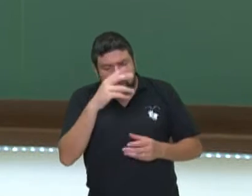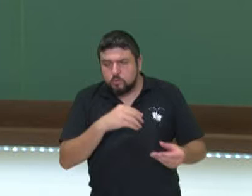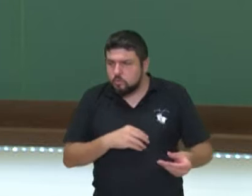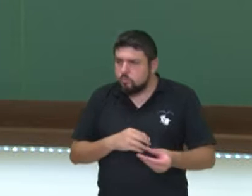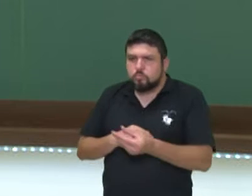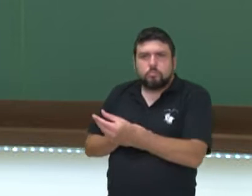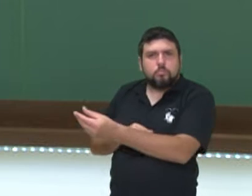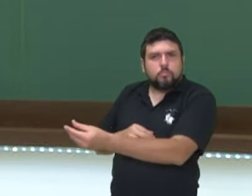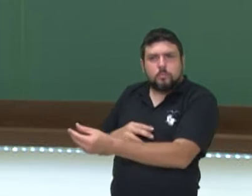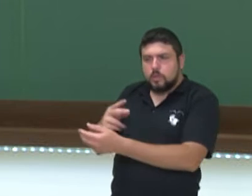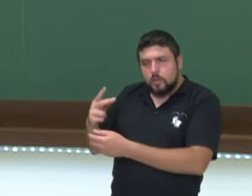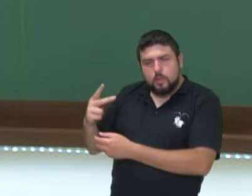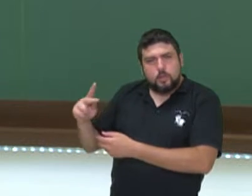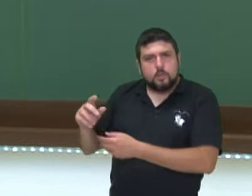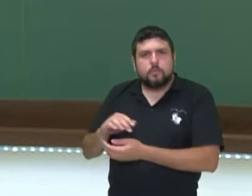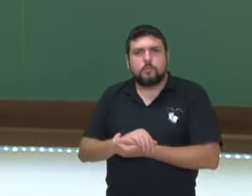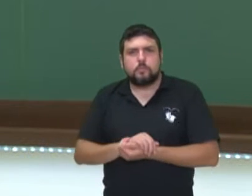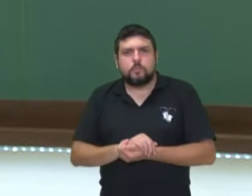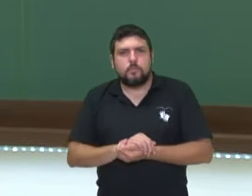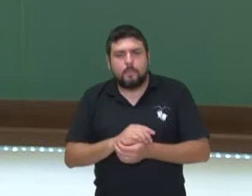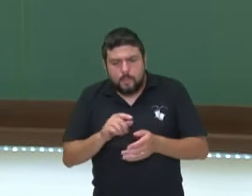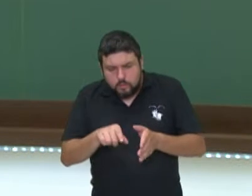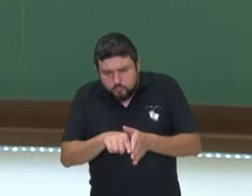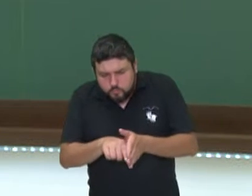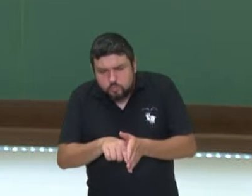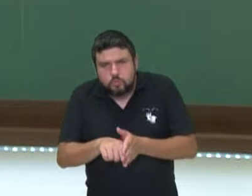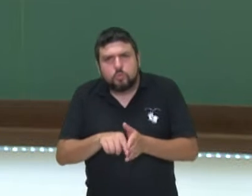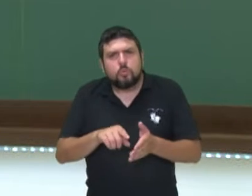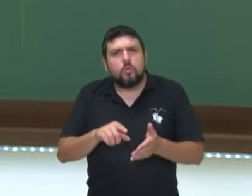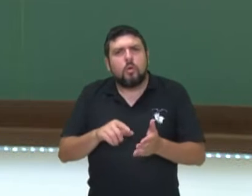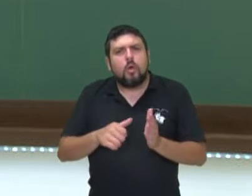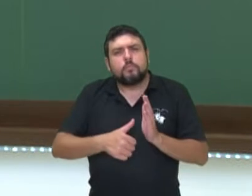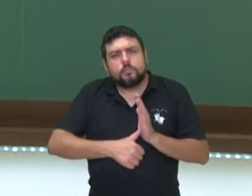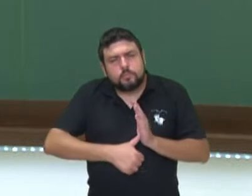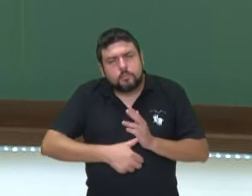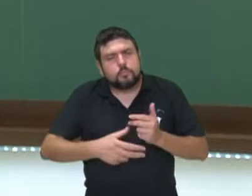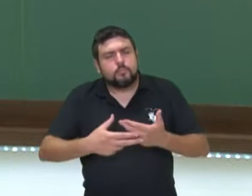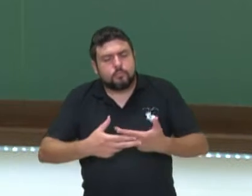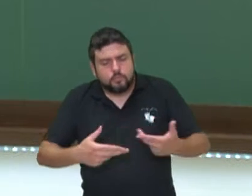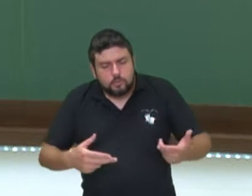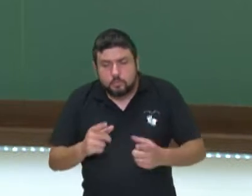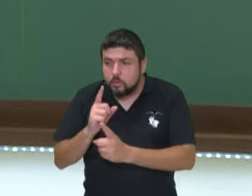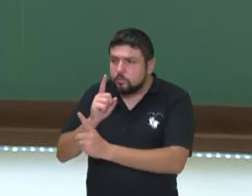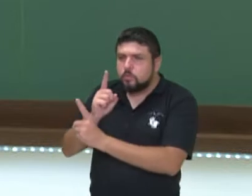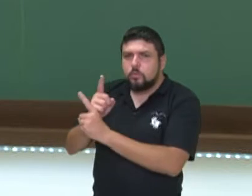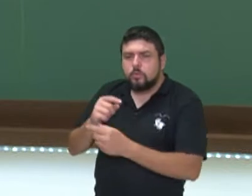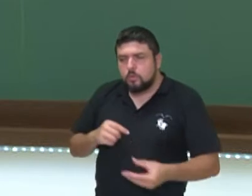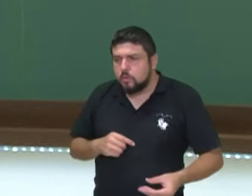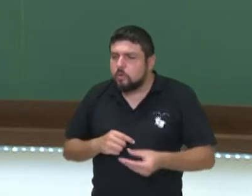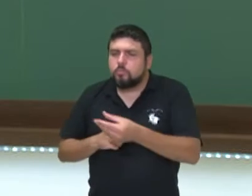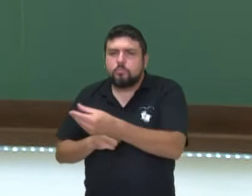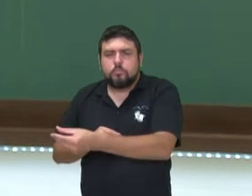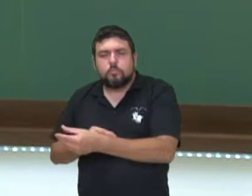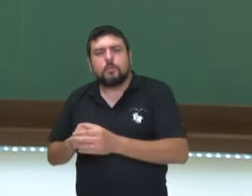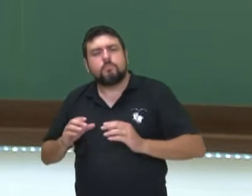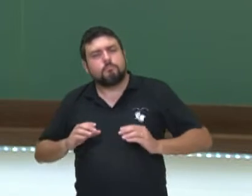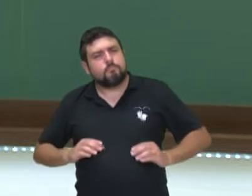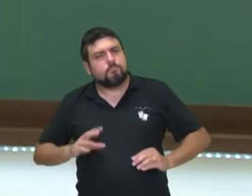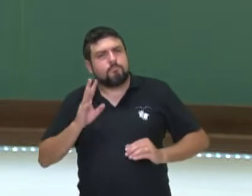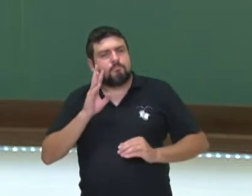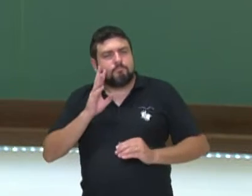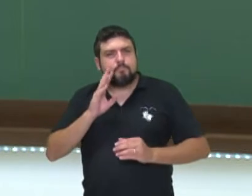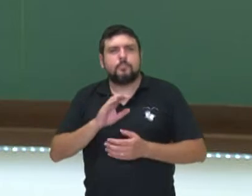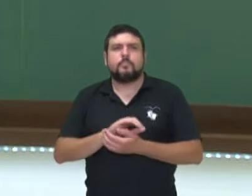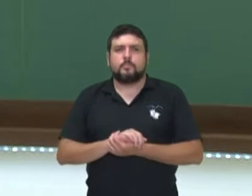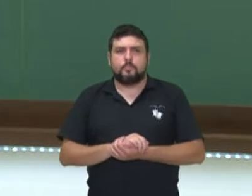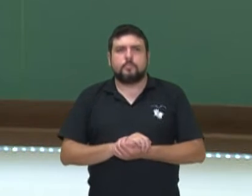sua dona. Pesquisou lá nos documentos, na carteira, né? E devolveu para ela. É uma conduta bem legal. Vamos